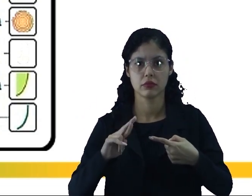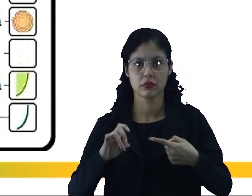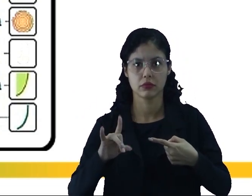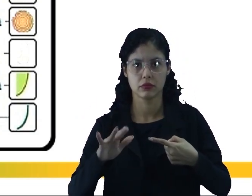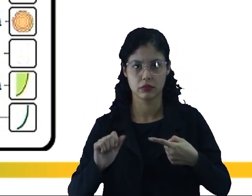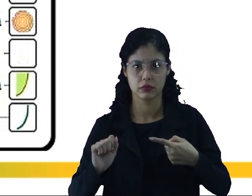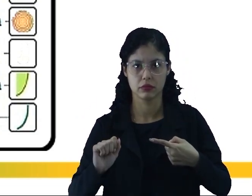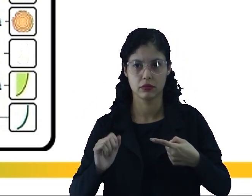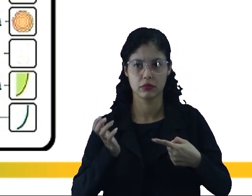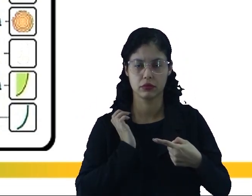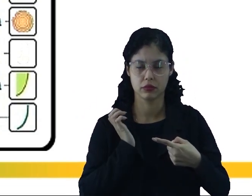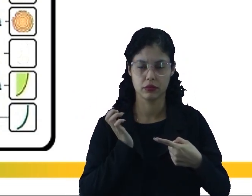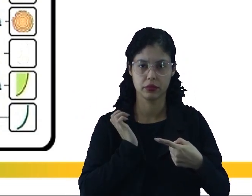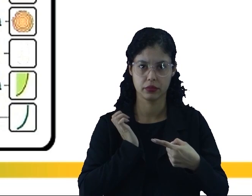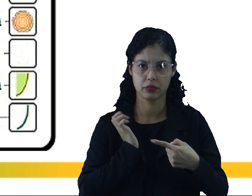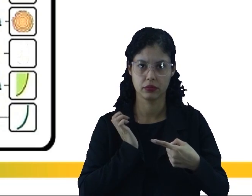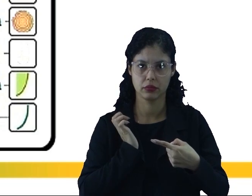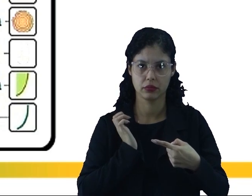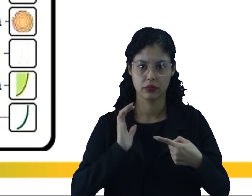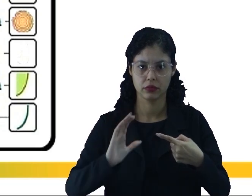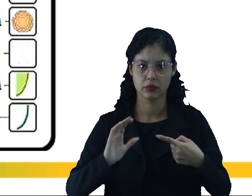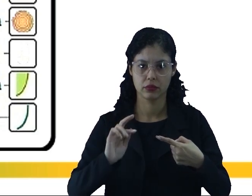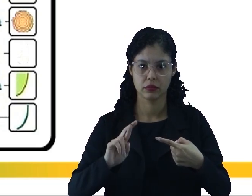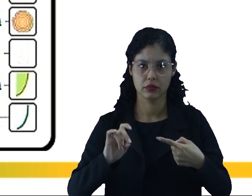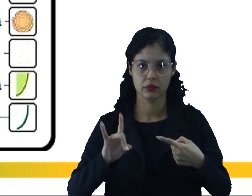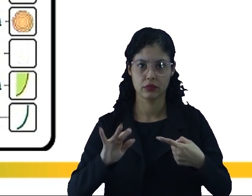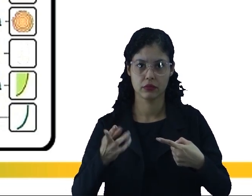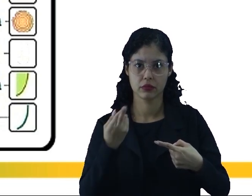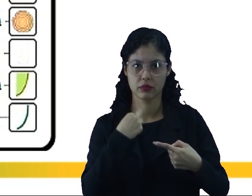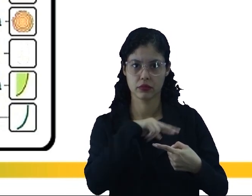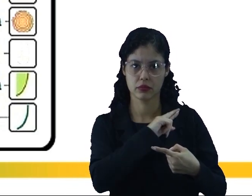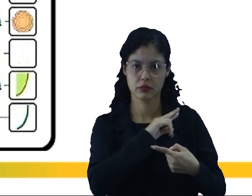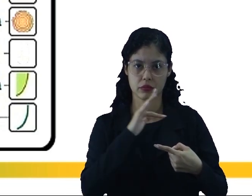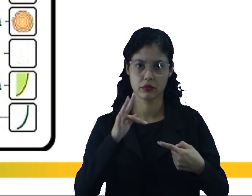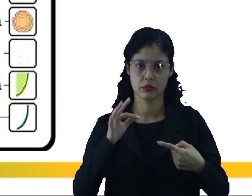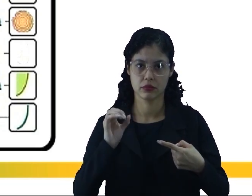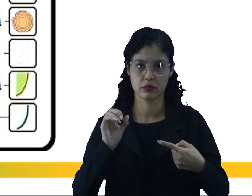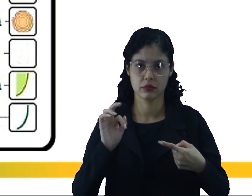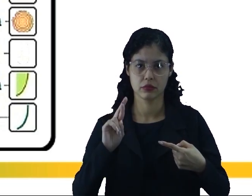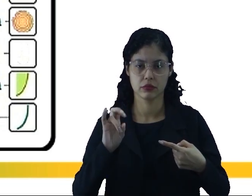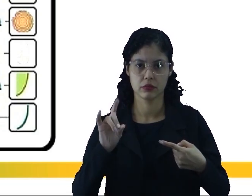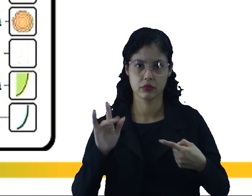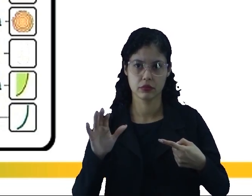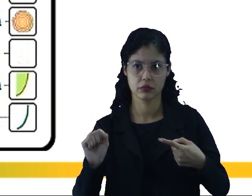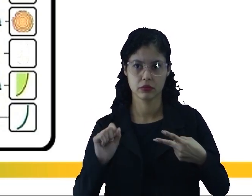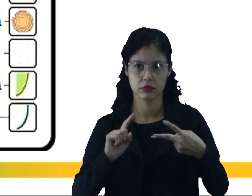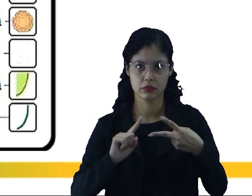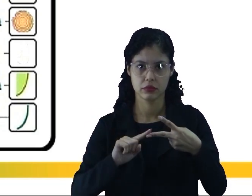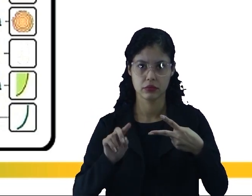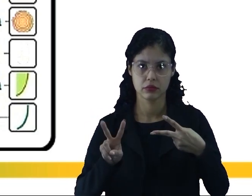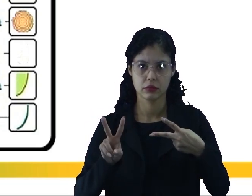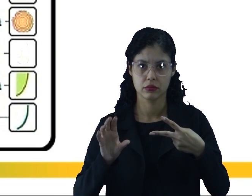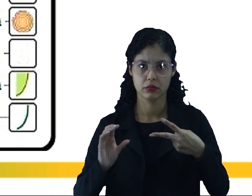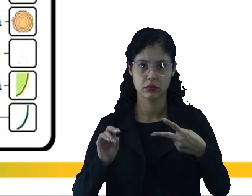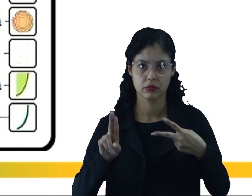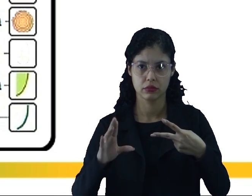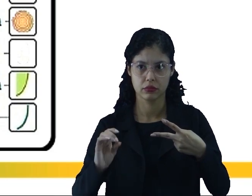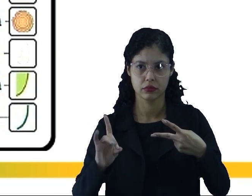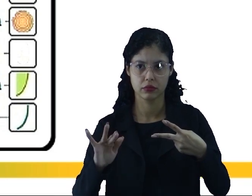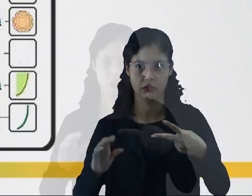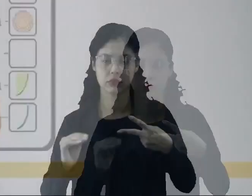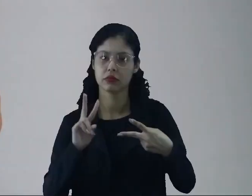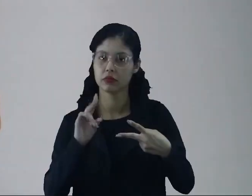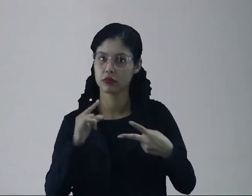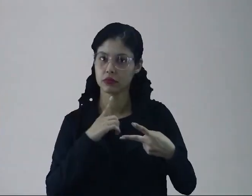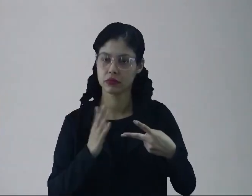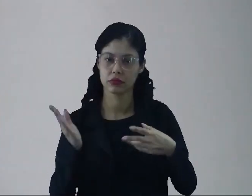é a organela rica em clorofila, que é responsável por fazer fotossíntese, e um vacúolo. Esse vacúolo, ele